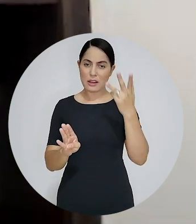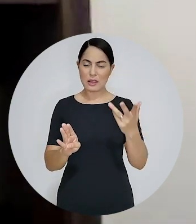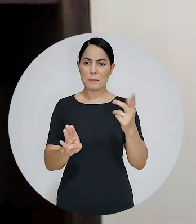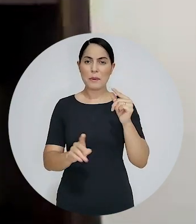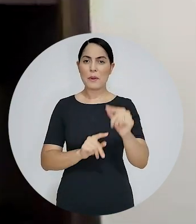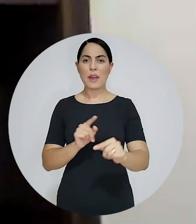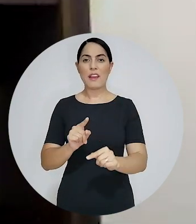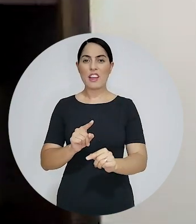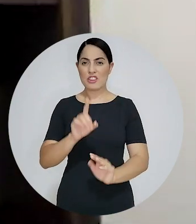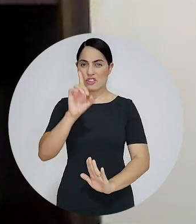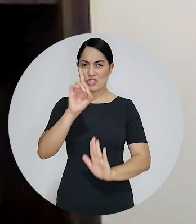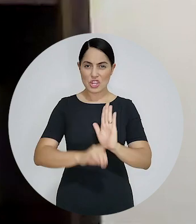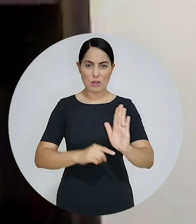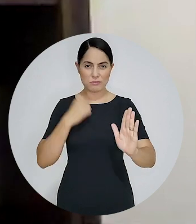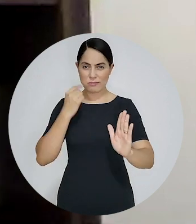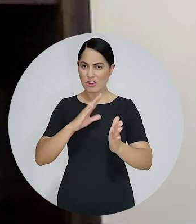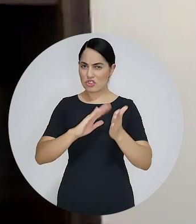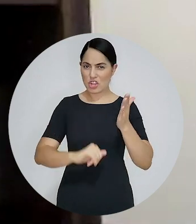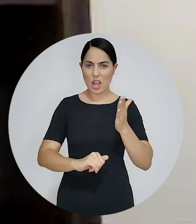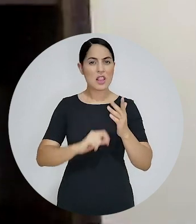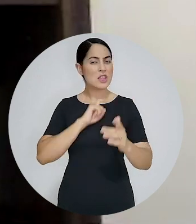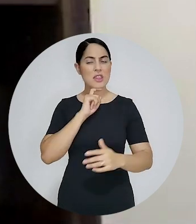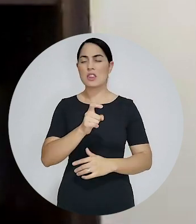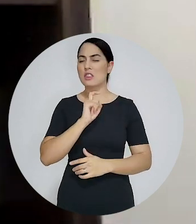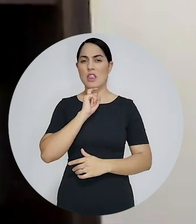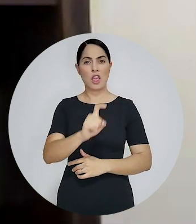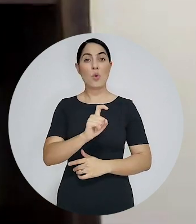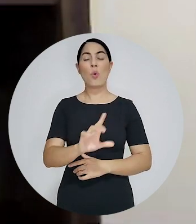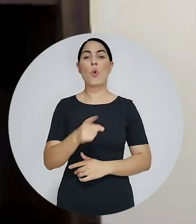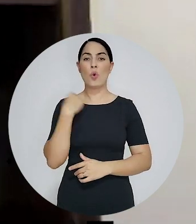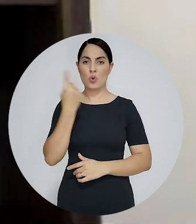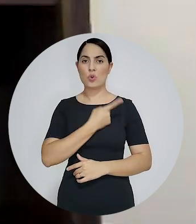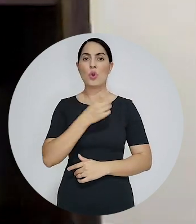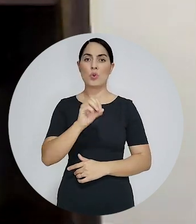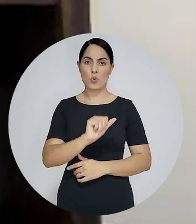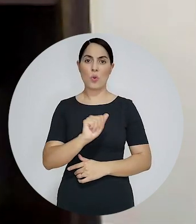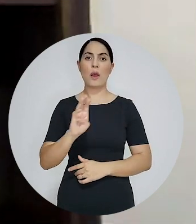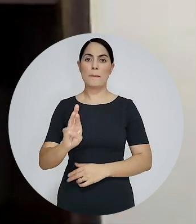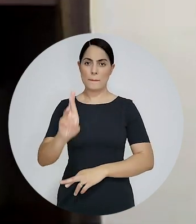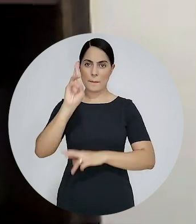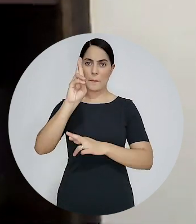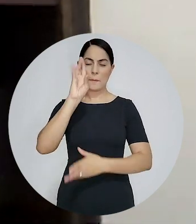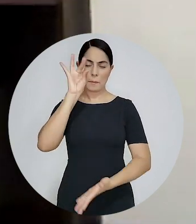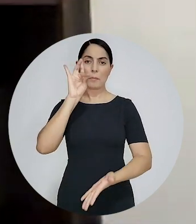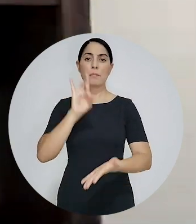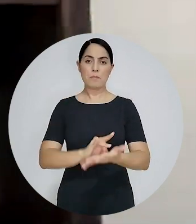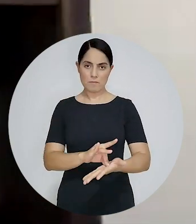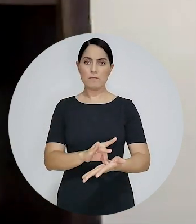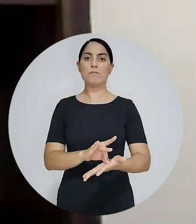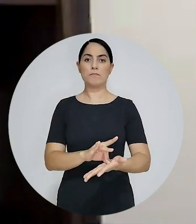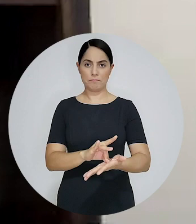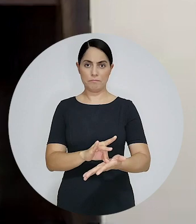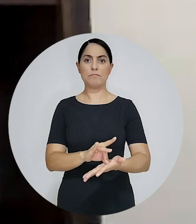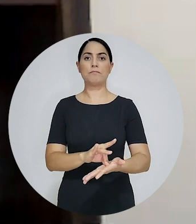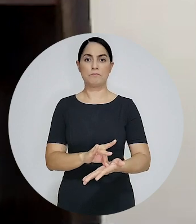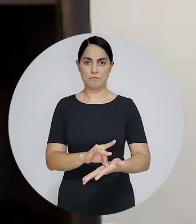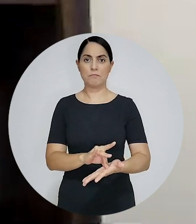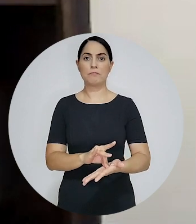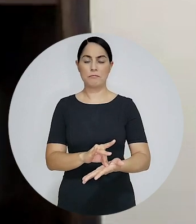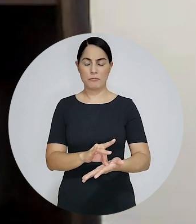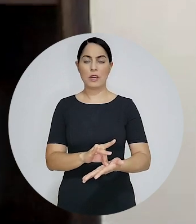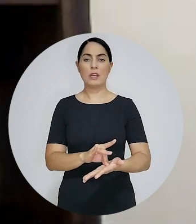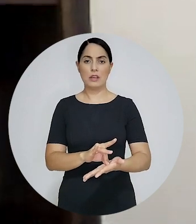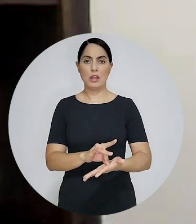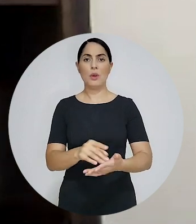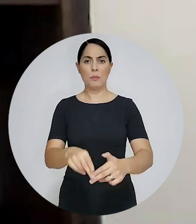comissão, é de que nenhuma prerrogativa a menos. A ordem espera das autoridades brasileiras